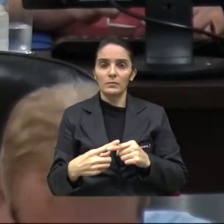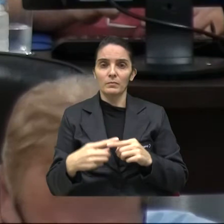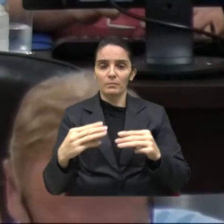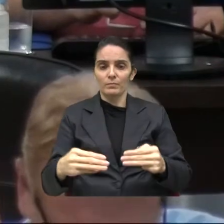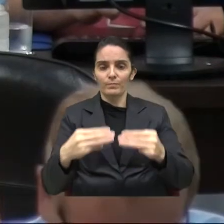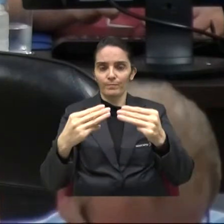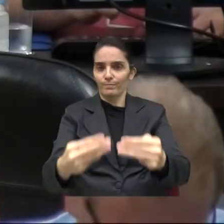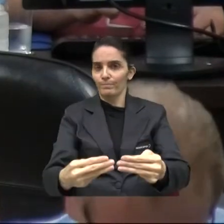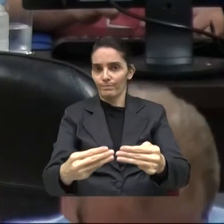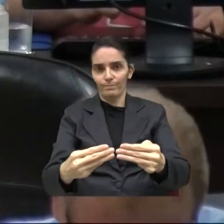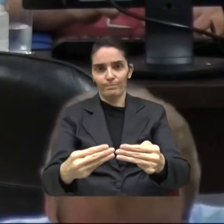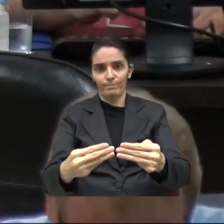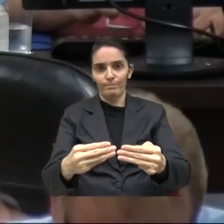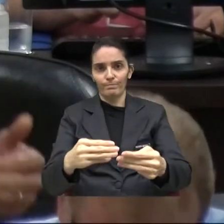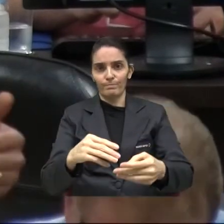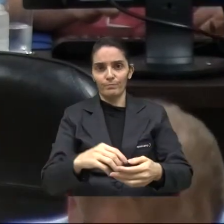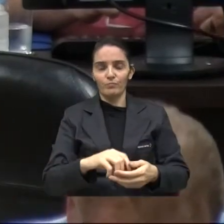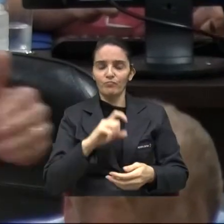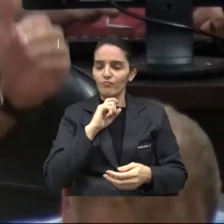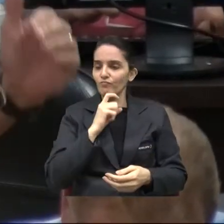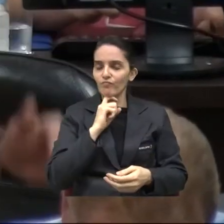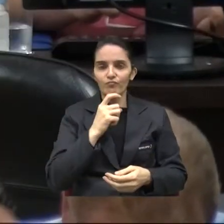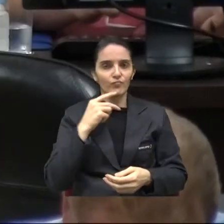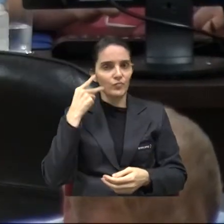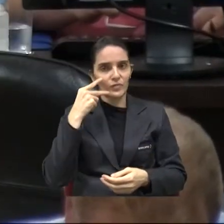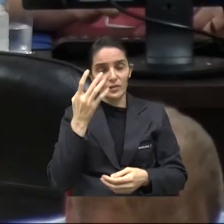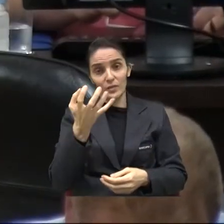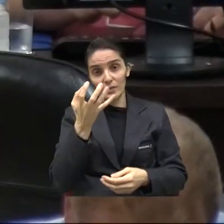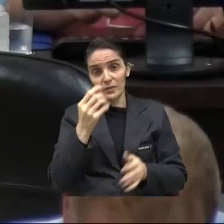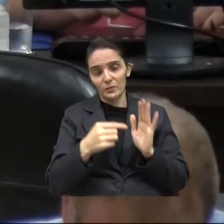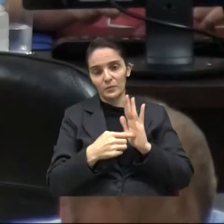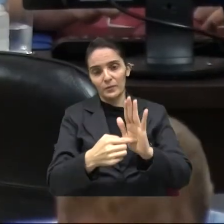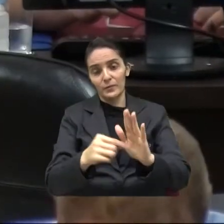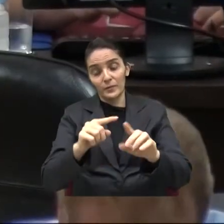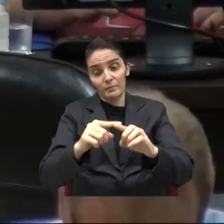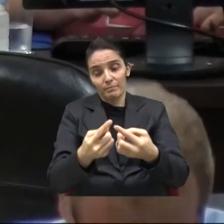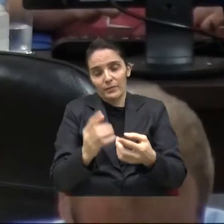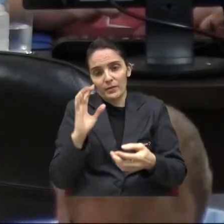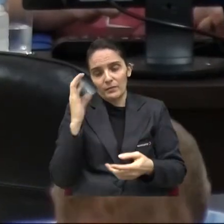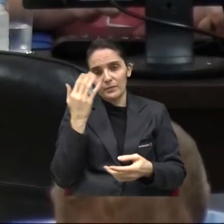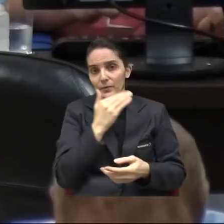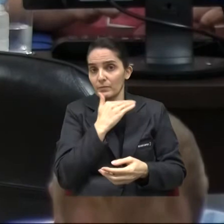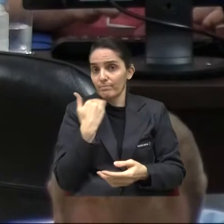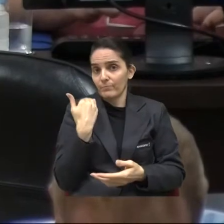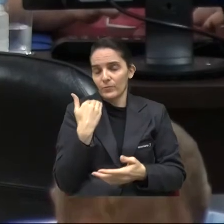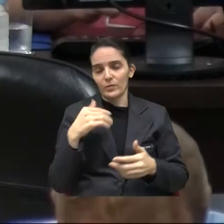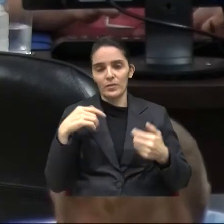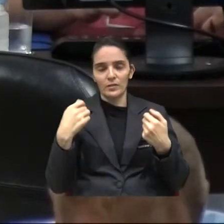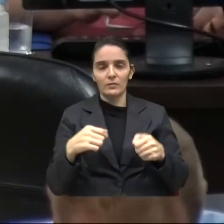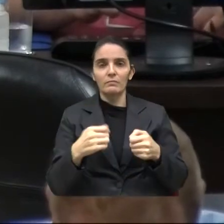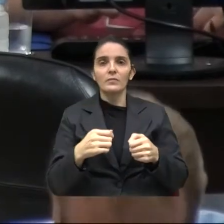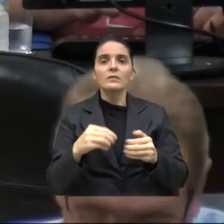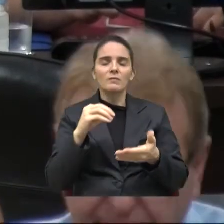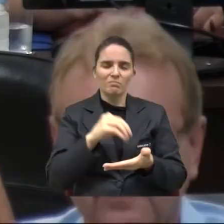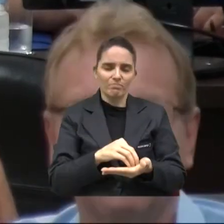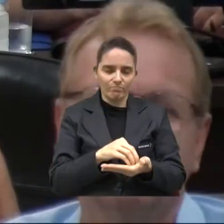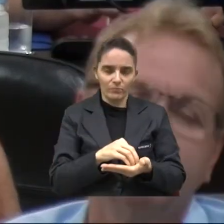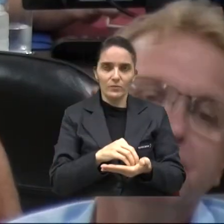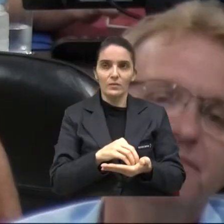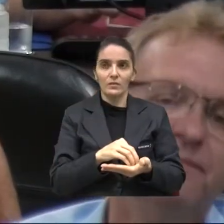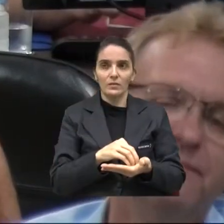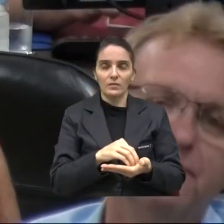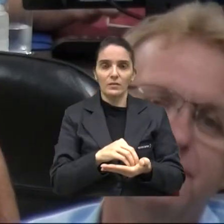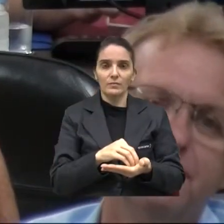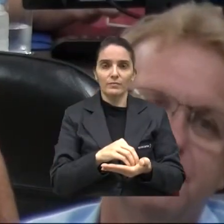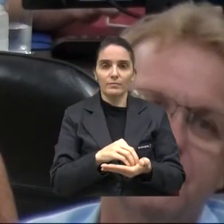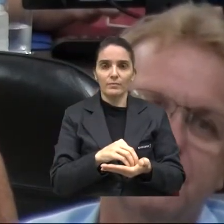gostaria de apresentar, que seria o melhor que esse dia não chegasse. Mas como chega, a gente deixa marcado para que